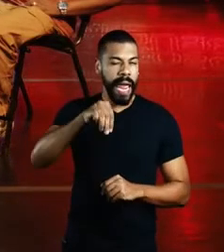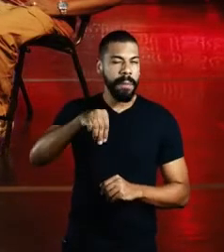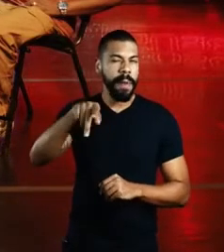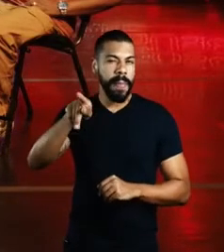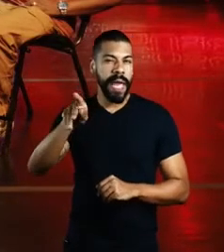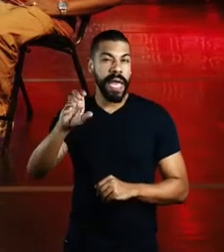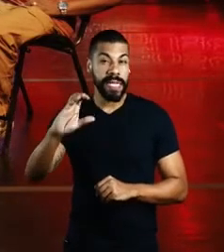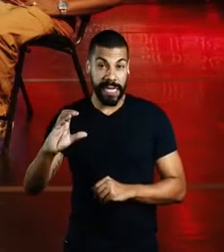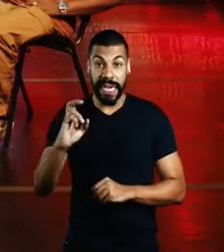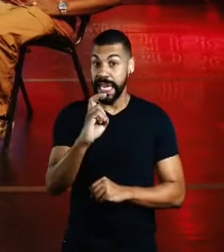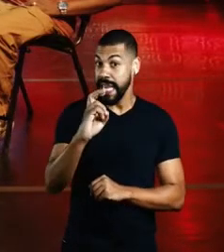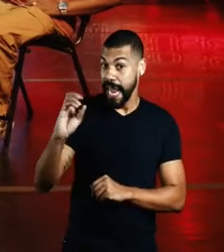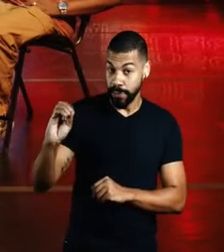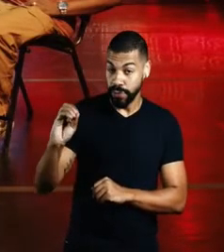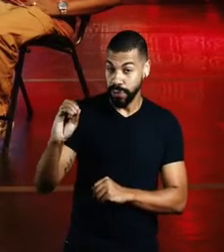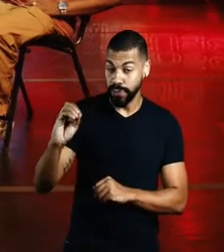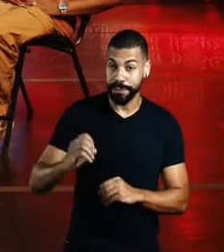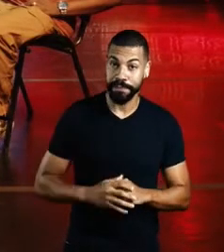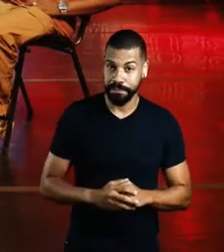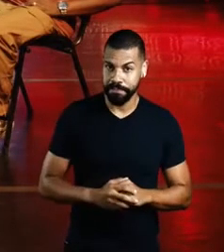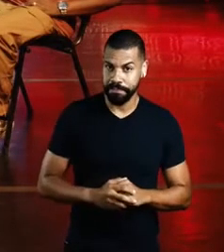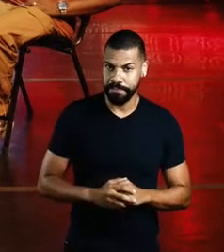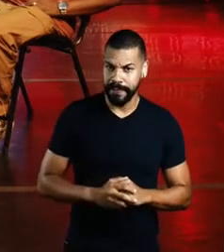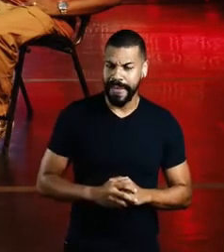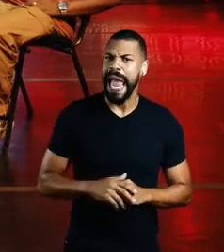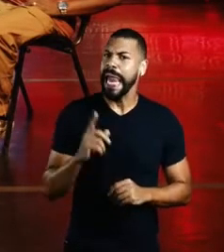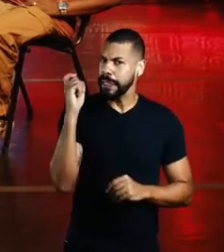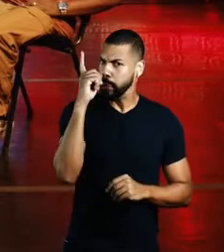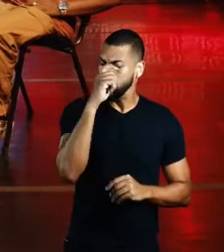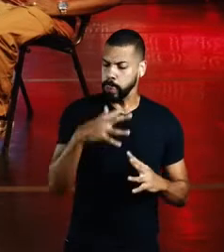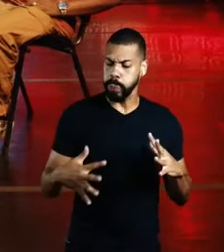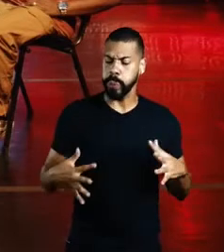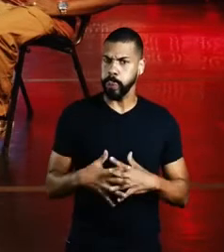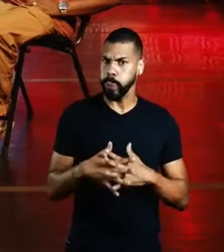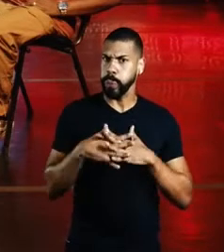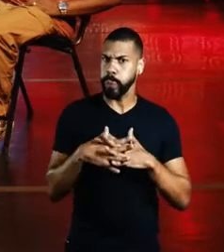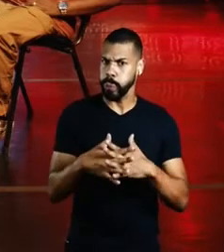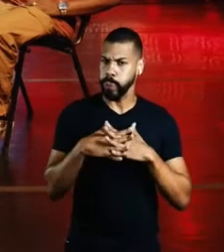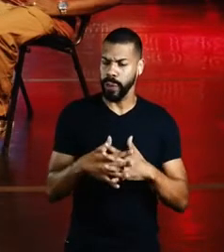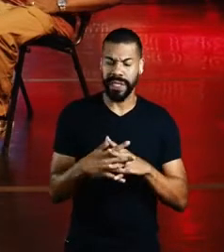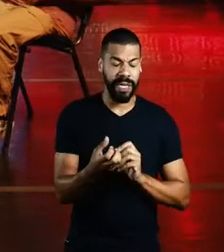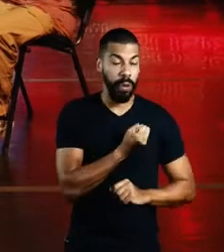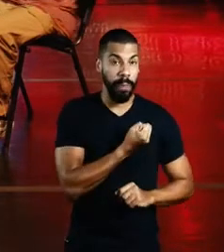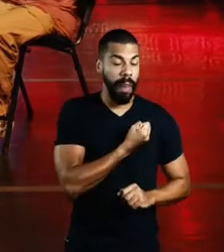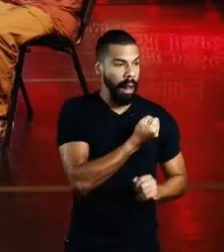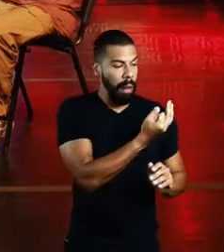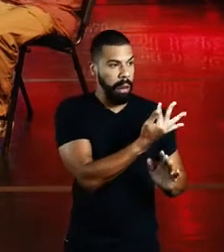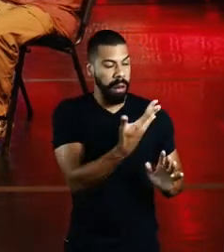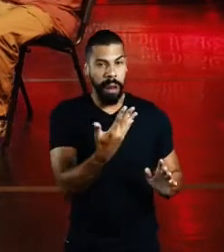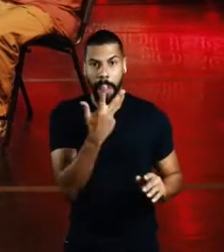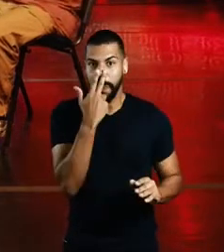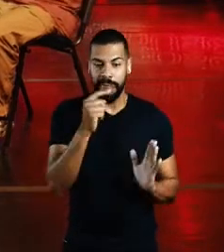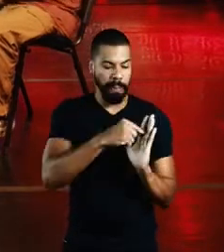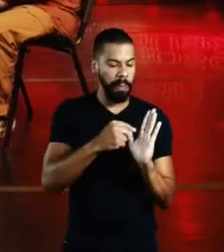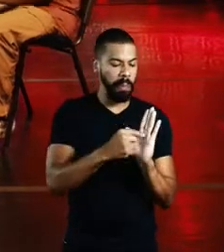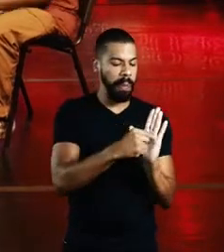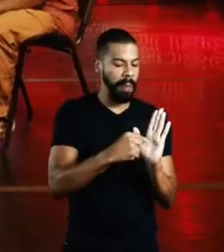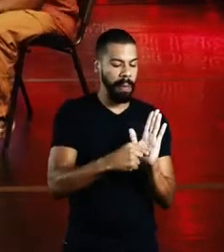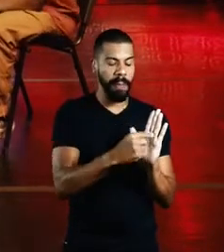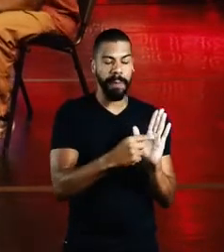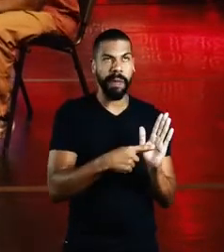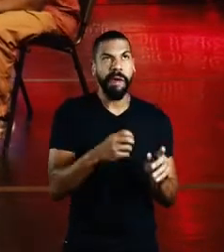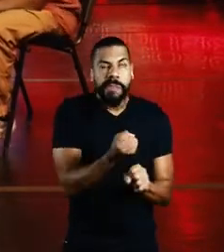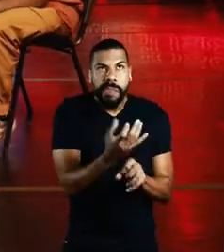MPC 500, né? MPC 500. Sequência super complicada da Roland. Né? Muita numeração, né? Uma calculadora. Era uma calculadora, você tinha que